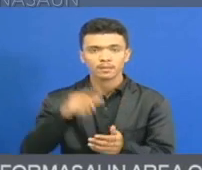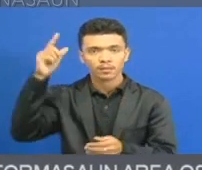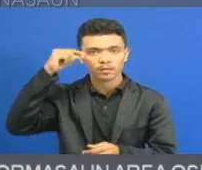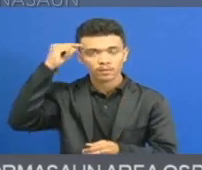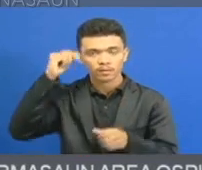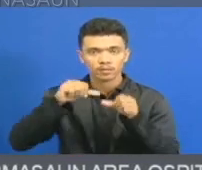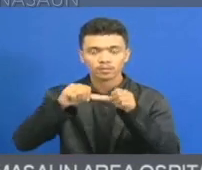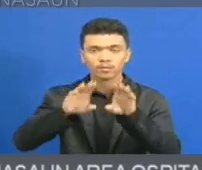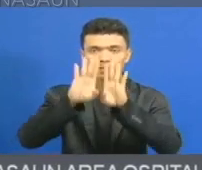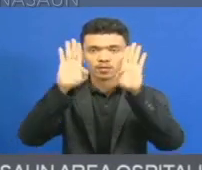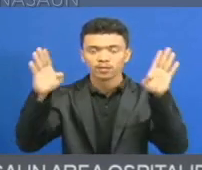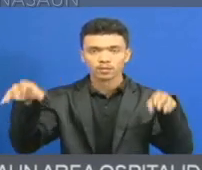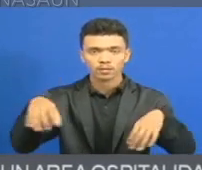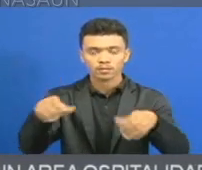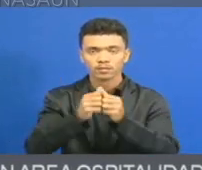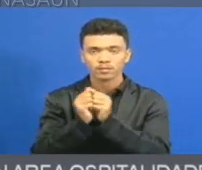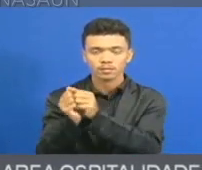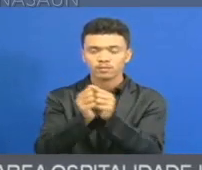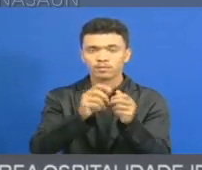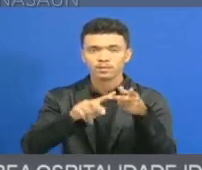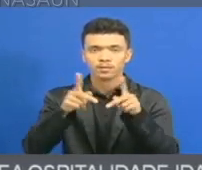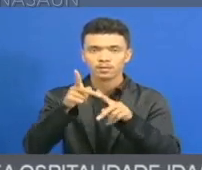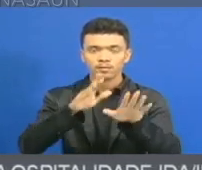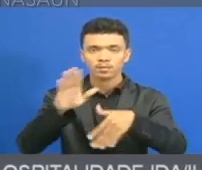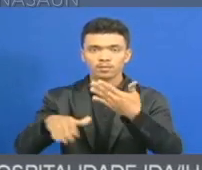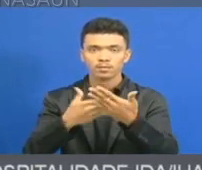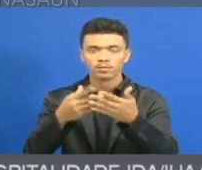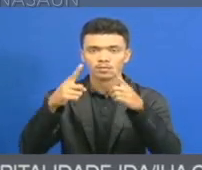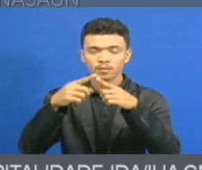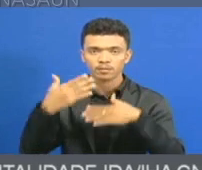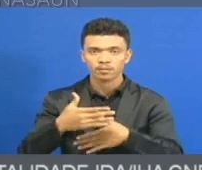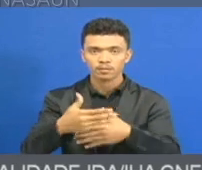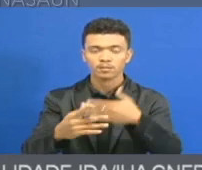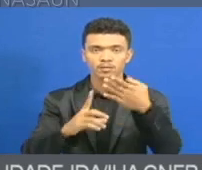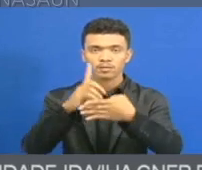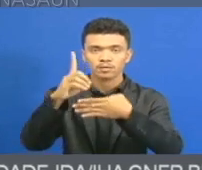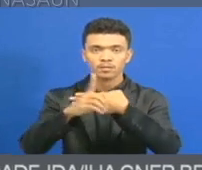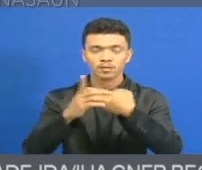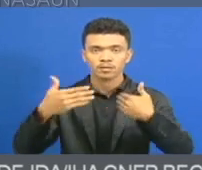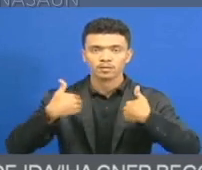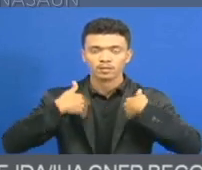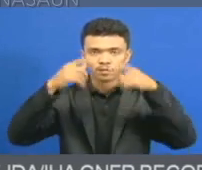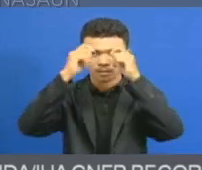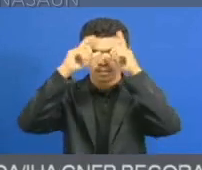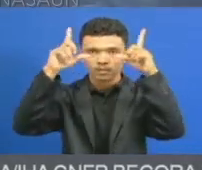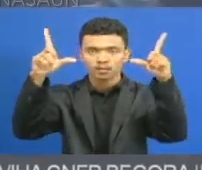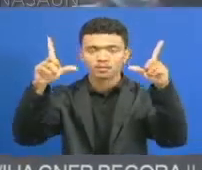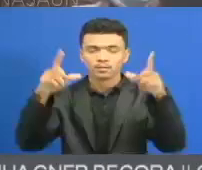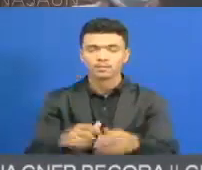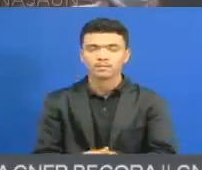Governo continua na Cloquean, onde serviço remoto com o parceiro Roto, para o processo de desenvolvimento em Timor-Leste.